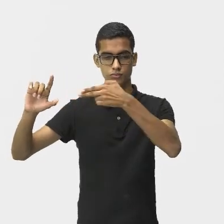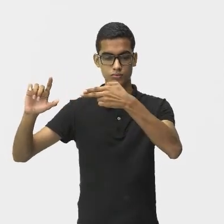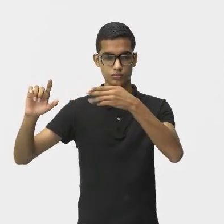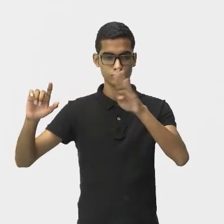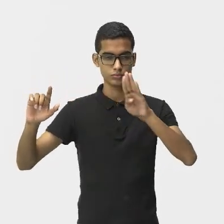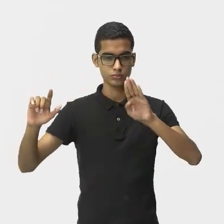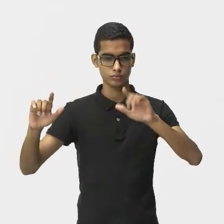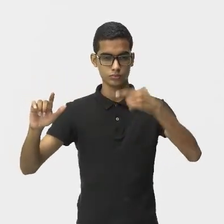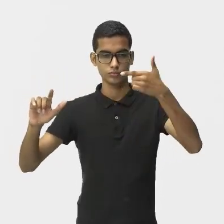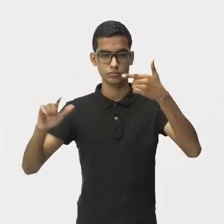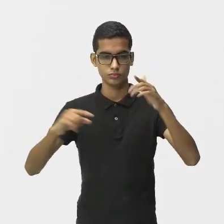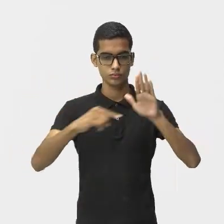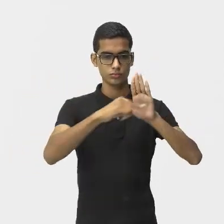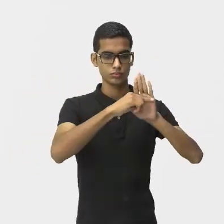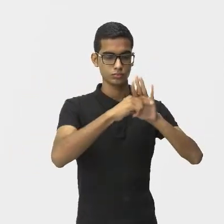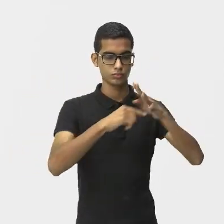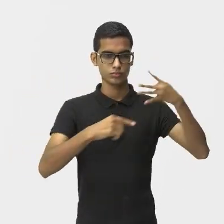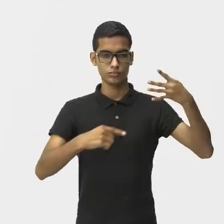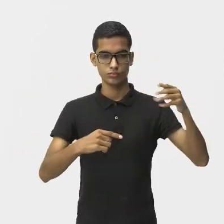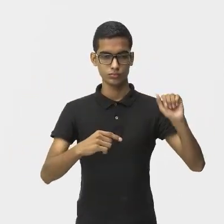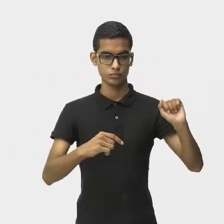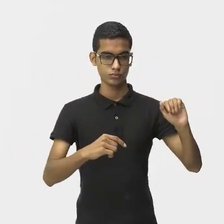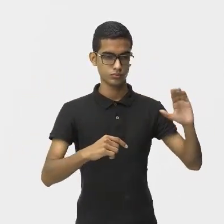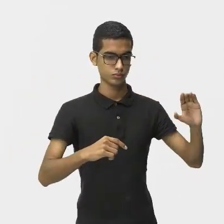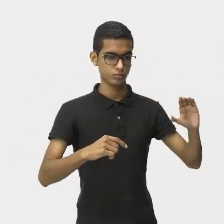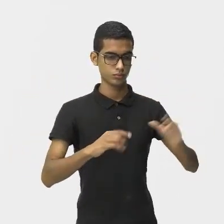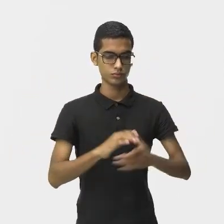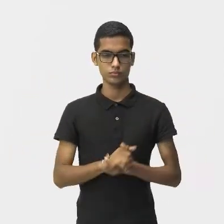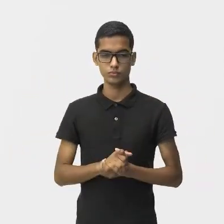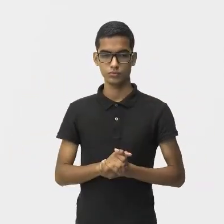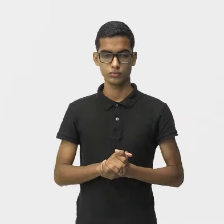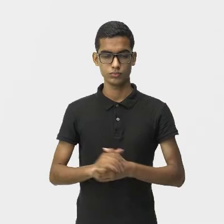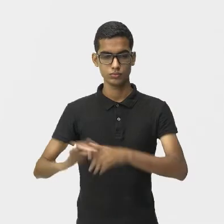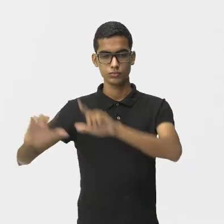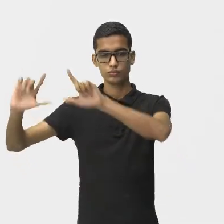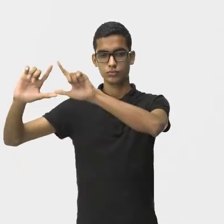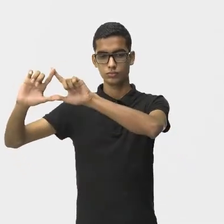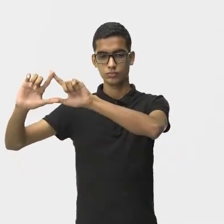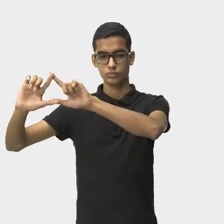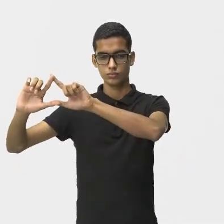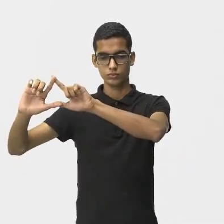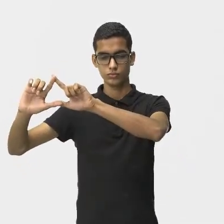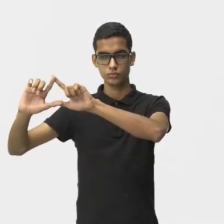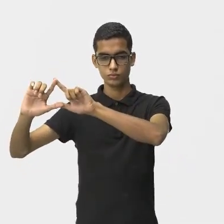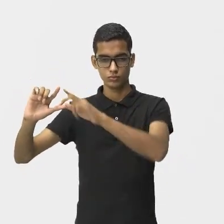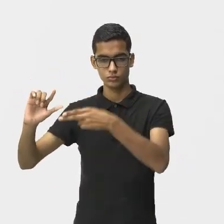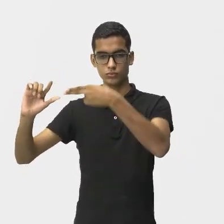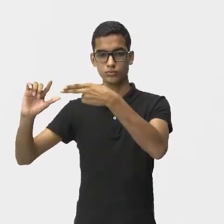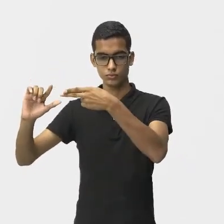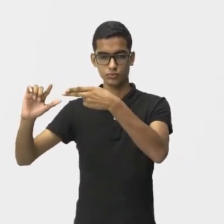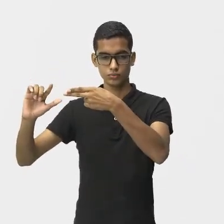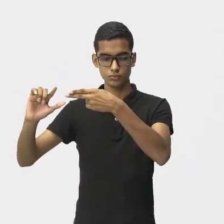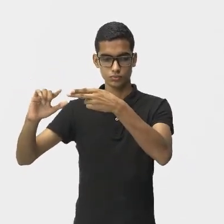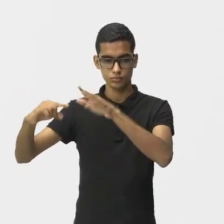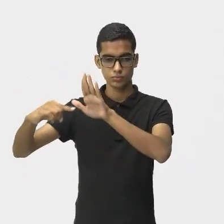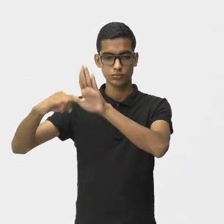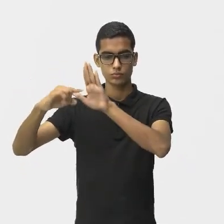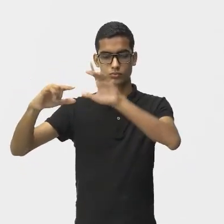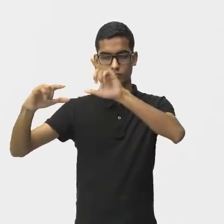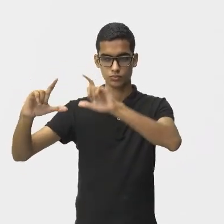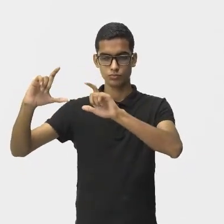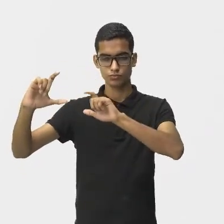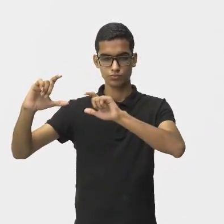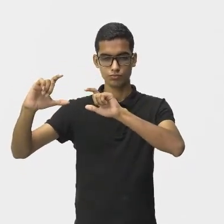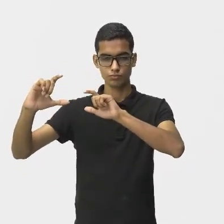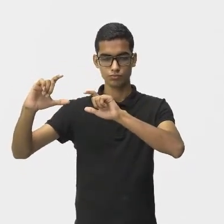ser b ao quadrado, né, menos 4 elevado ao quadrado, menos 4